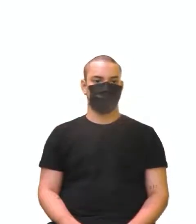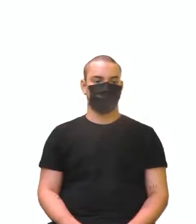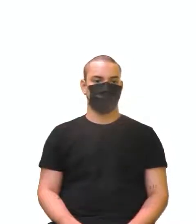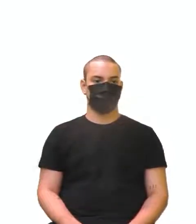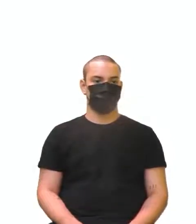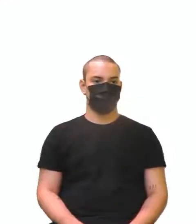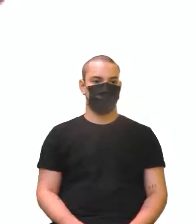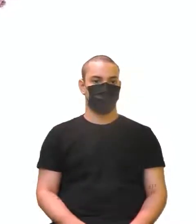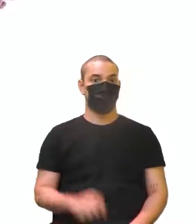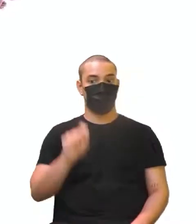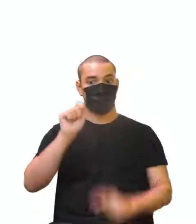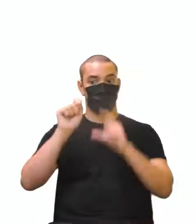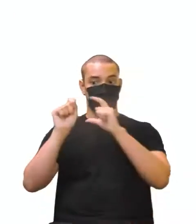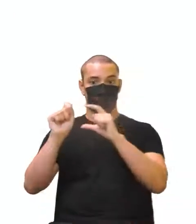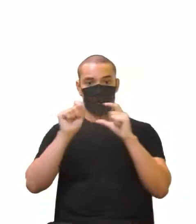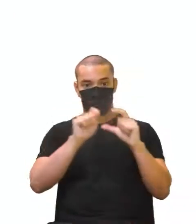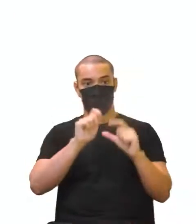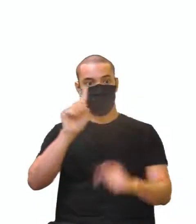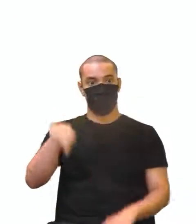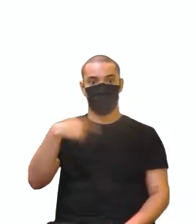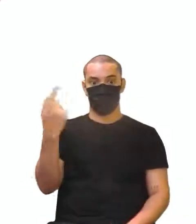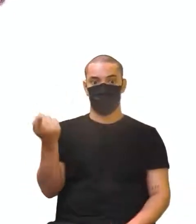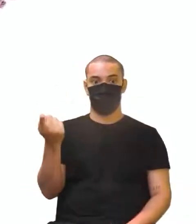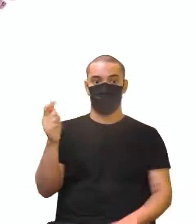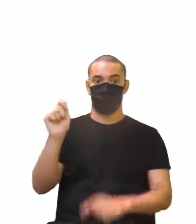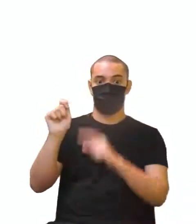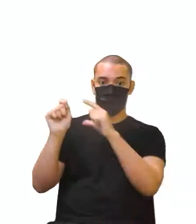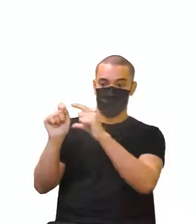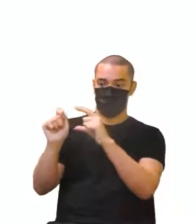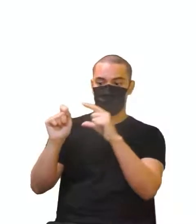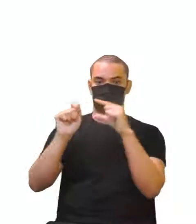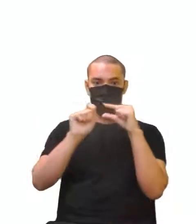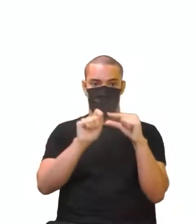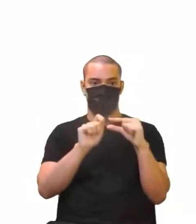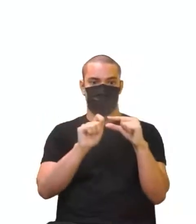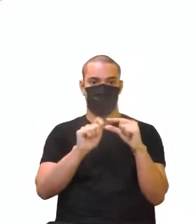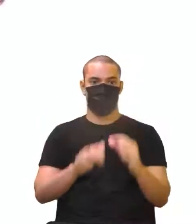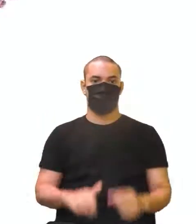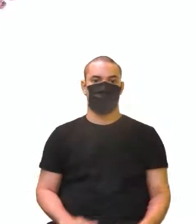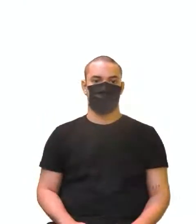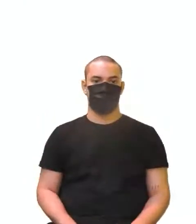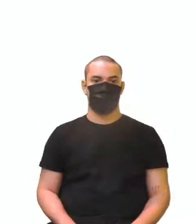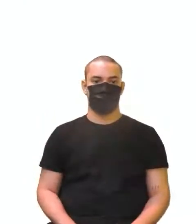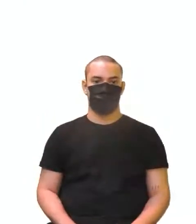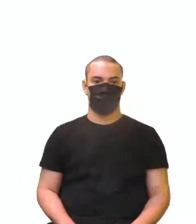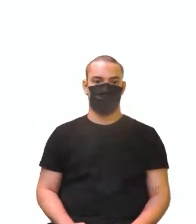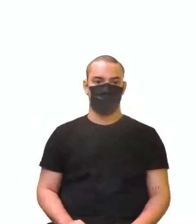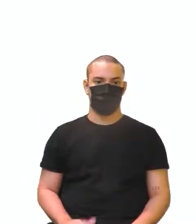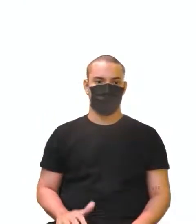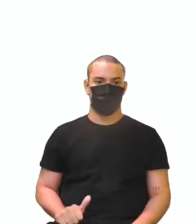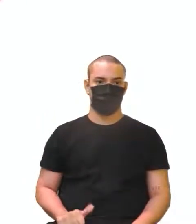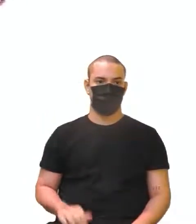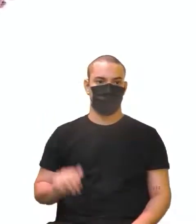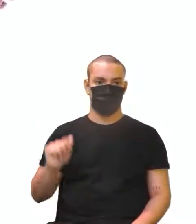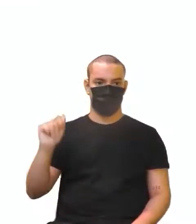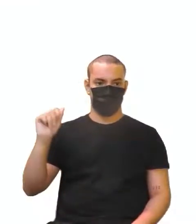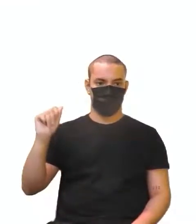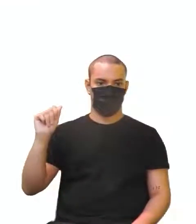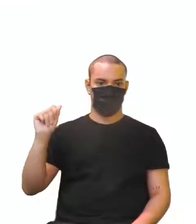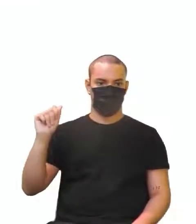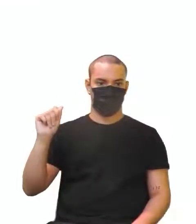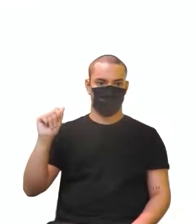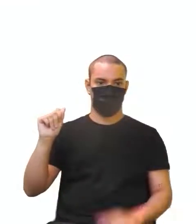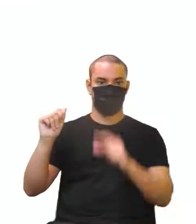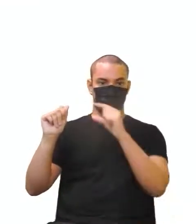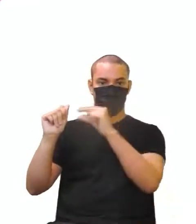azão, azão. Vou pegar esse azão com esse azinho, vai ser azão, azinho. Agora eu vou pegar esse azinho